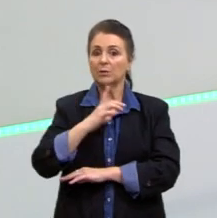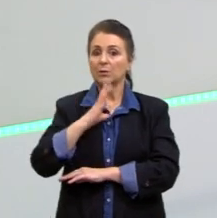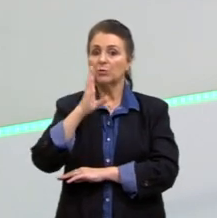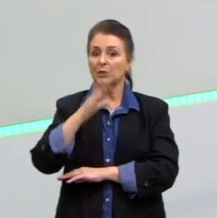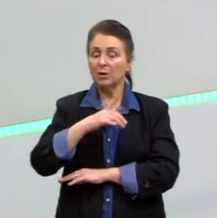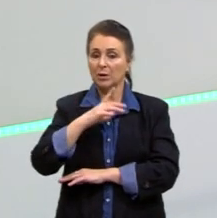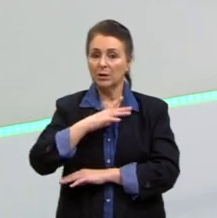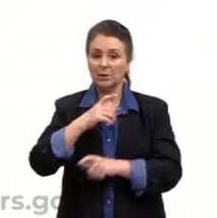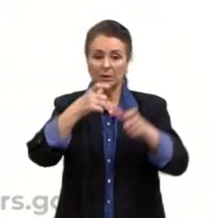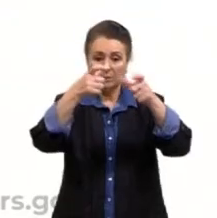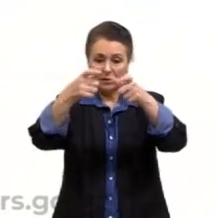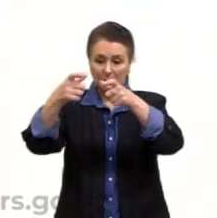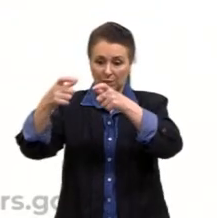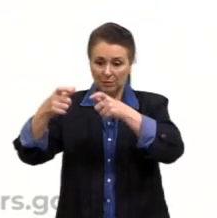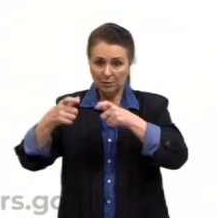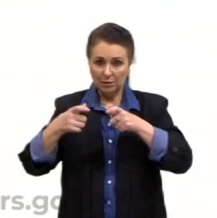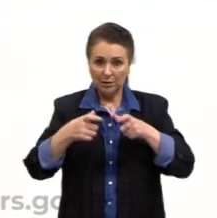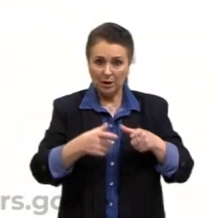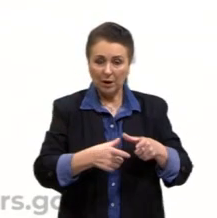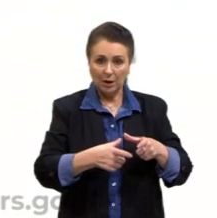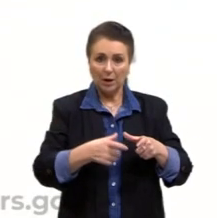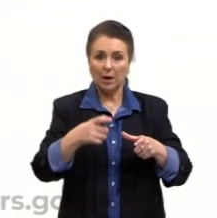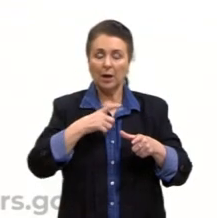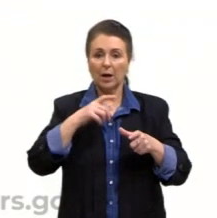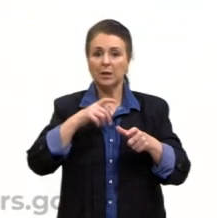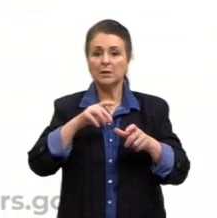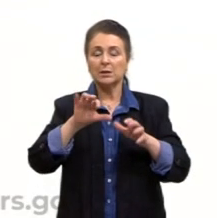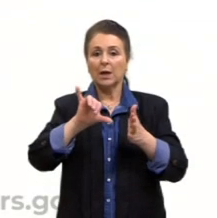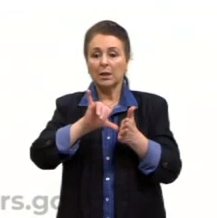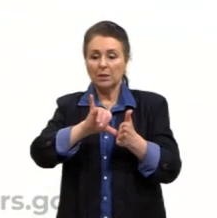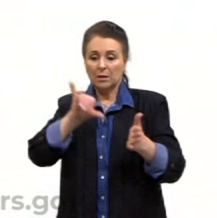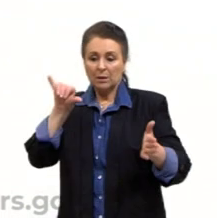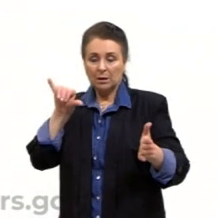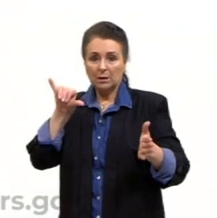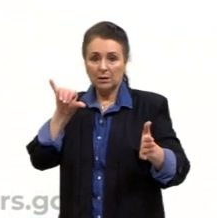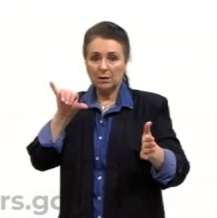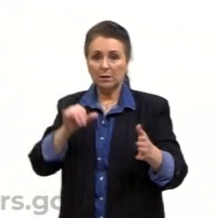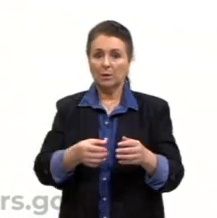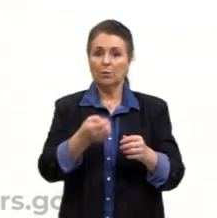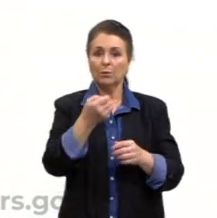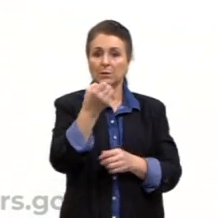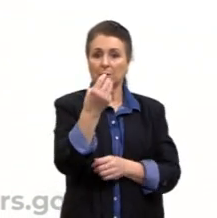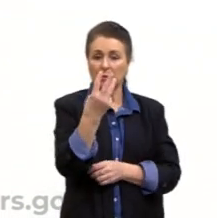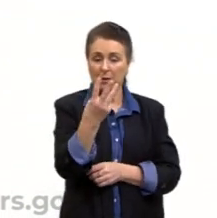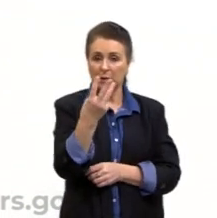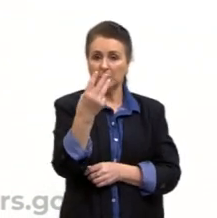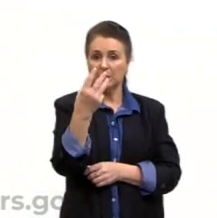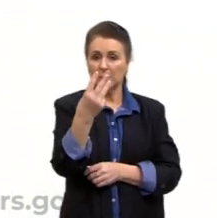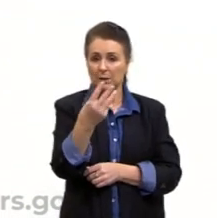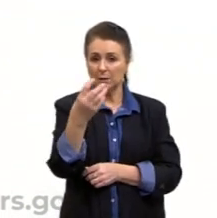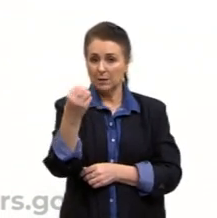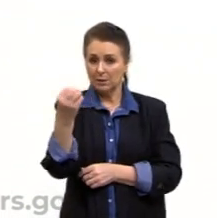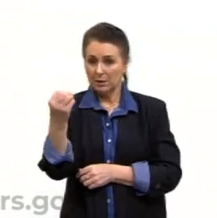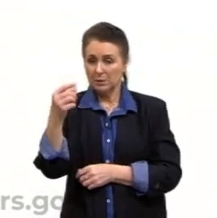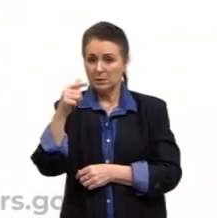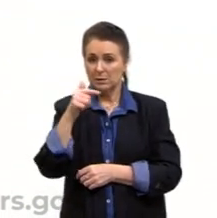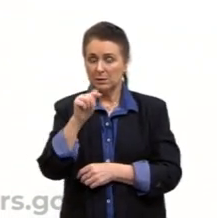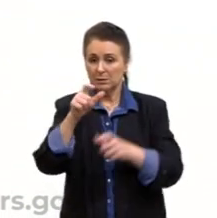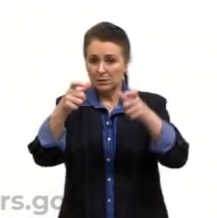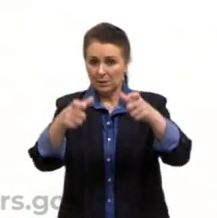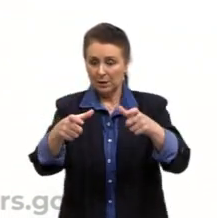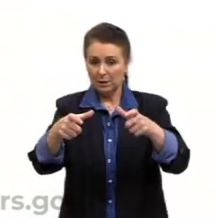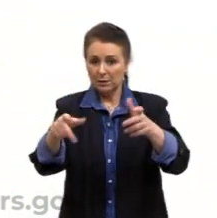parque exibidor vigoroso e descentralizado. Quase 3.300 salas em